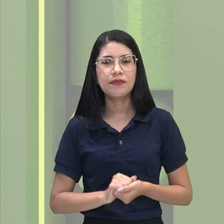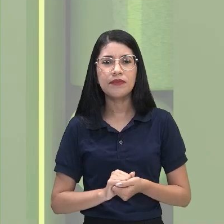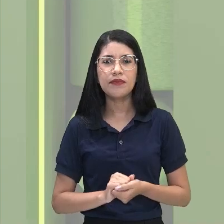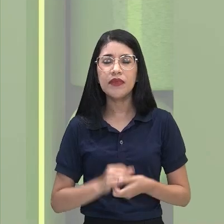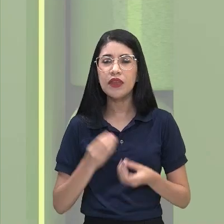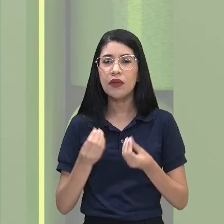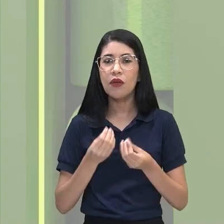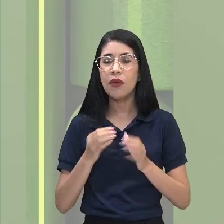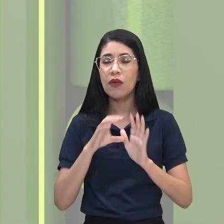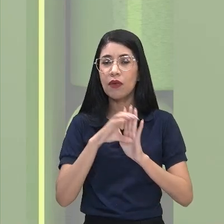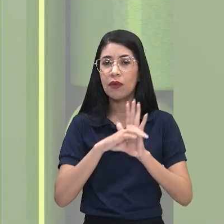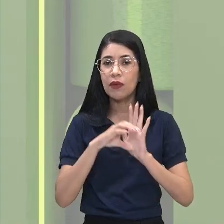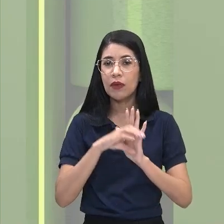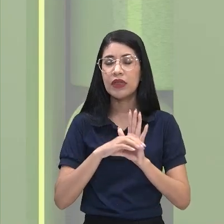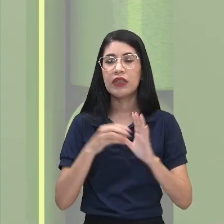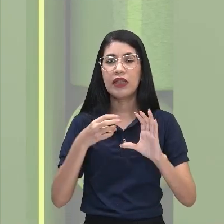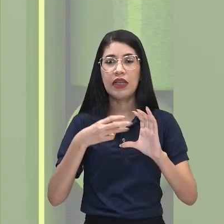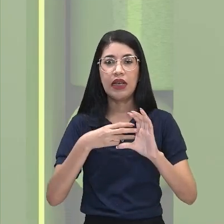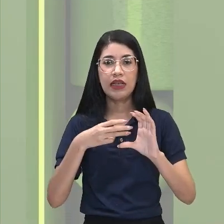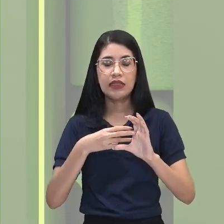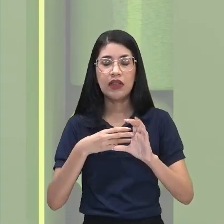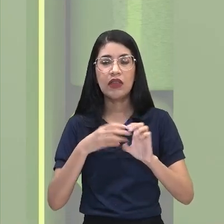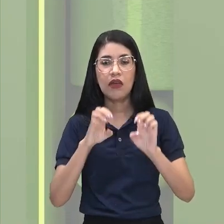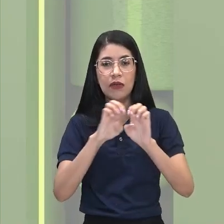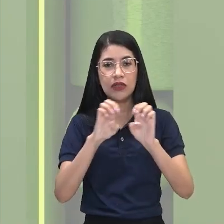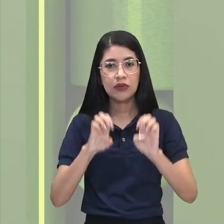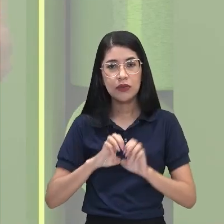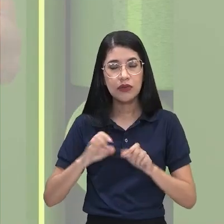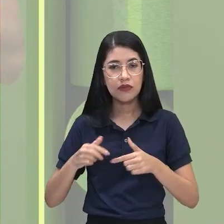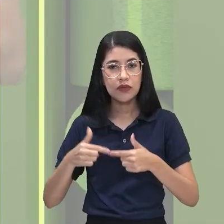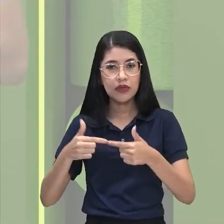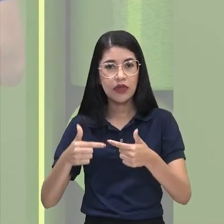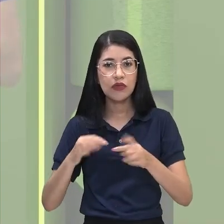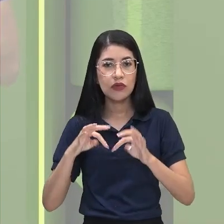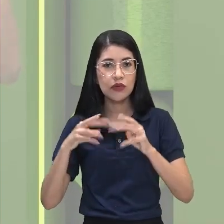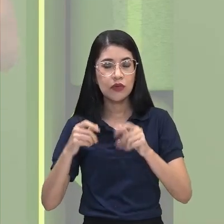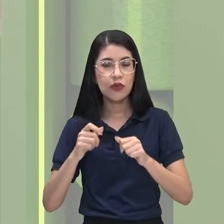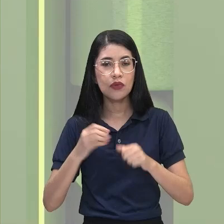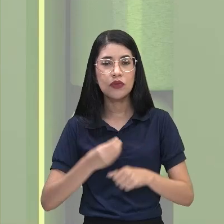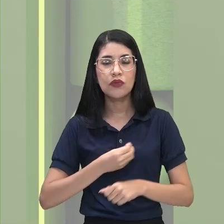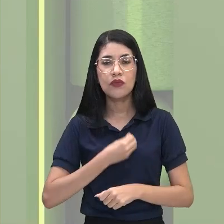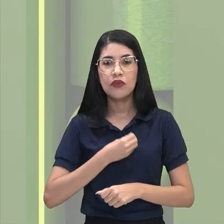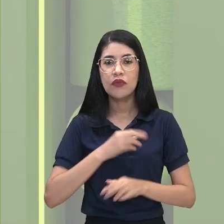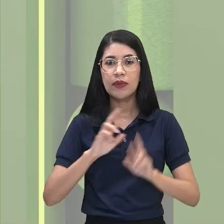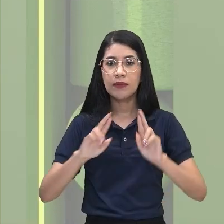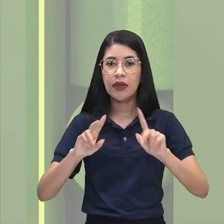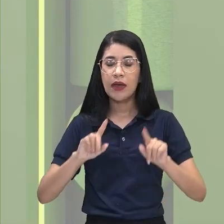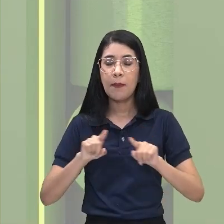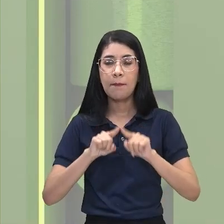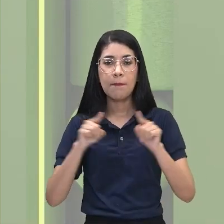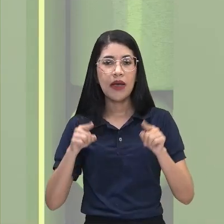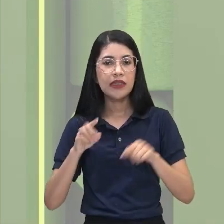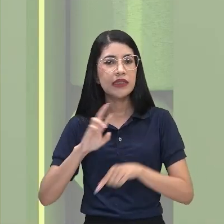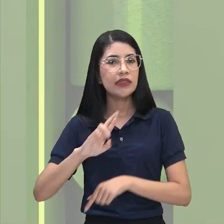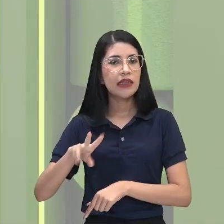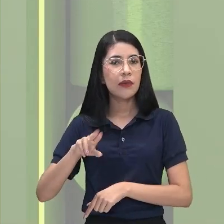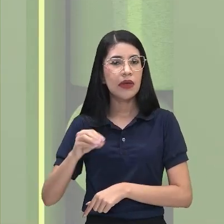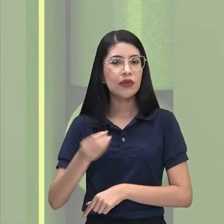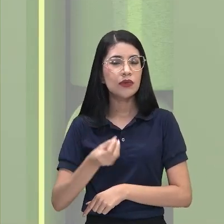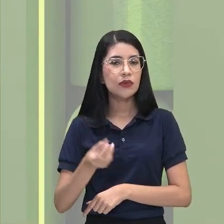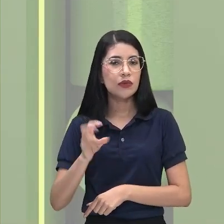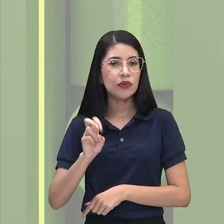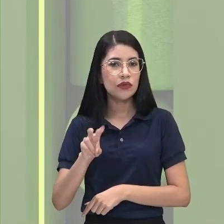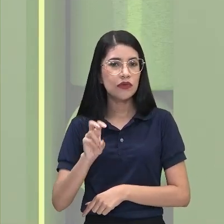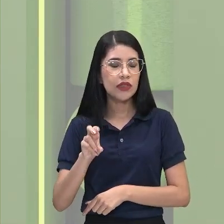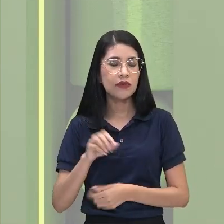esse conceito de que a célula é a unidade estrutural e funcional de todos os seres vivos, à exceção dos vírus.